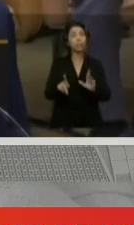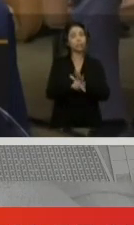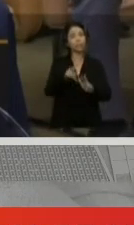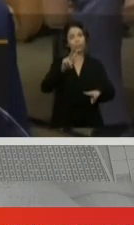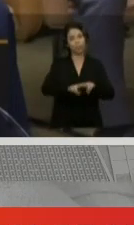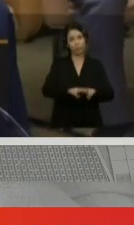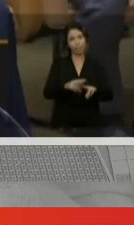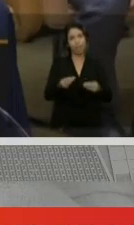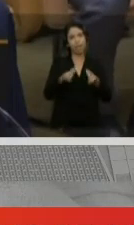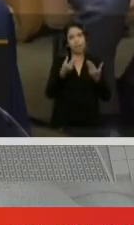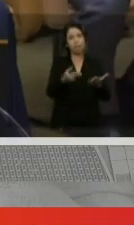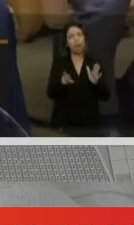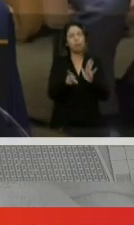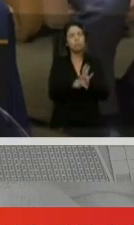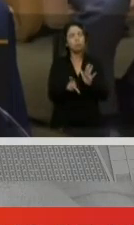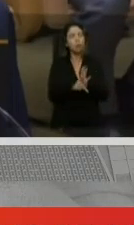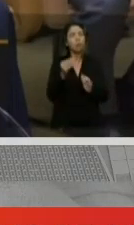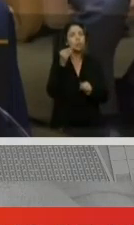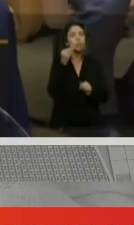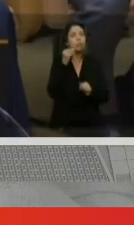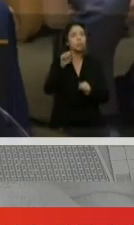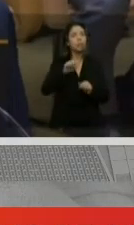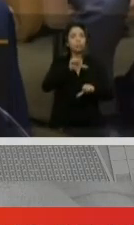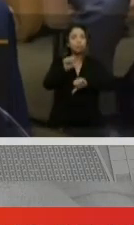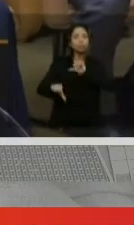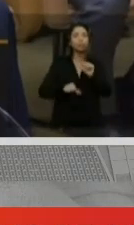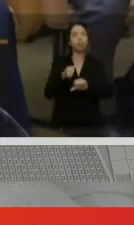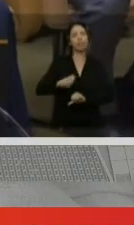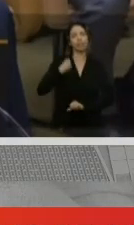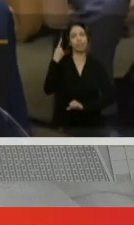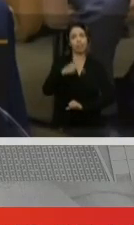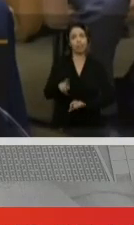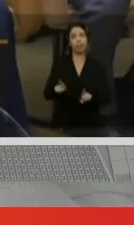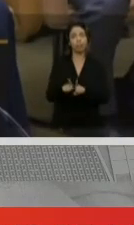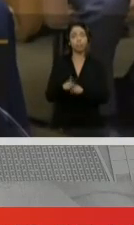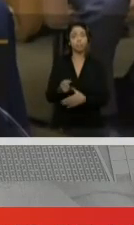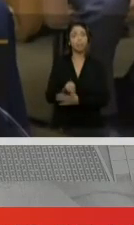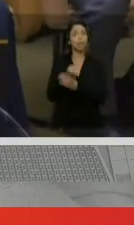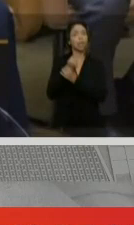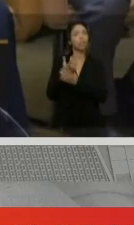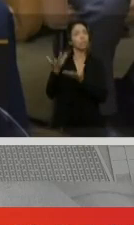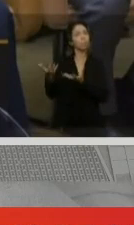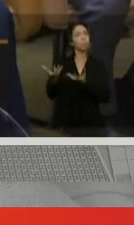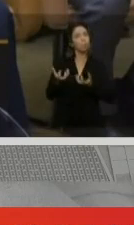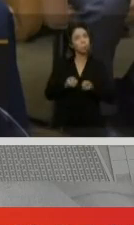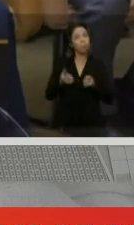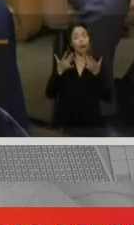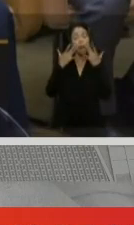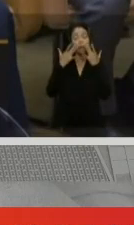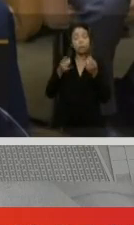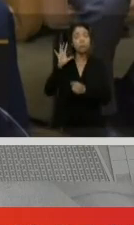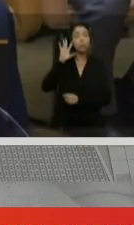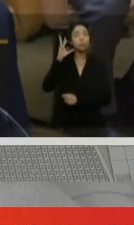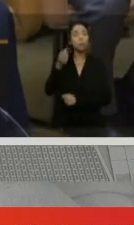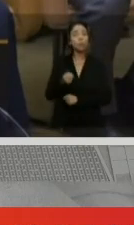Só para lembrar, por exemplo, o Sermão da Montanha, vocês ouviram o que foi dito: ame ao próximo e odeie seu inimigo, mas eu digo, ame seus